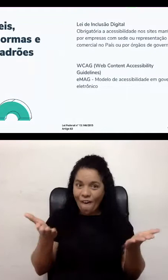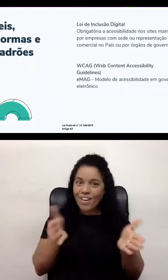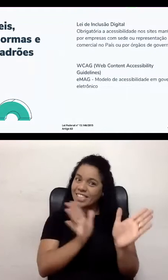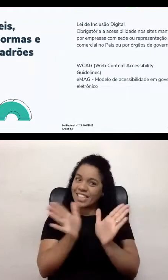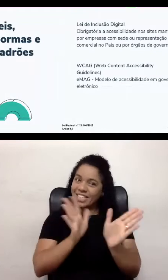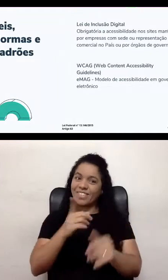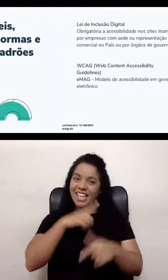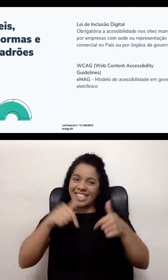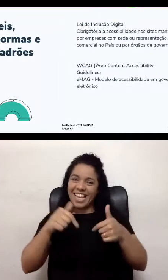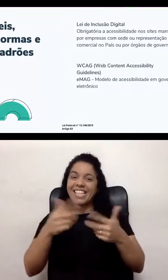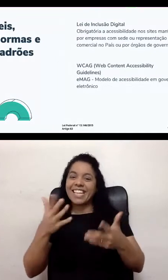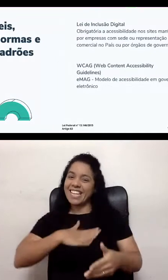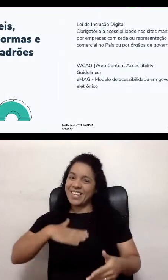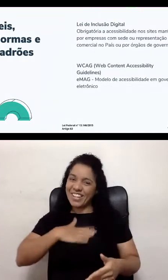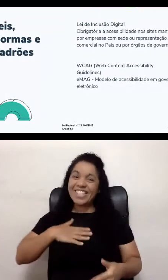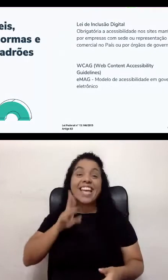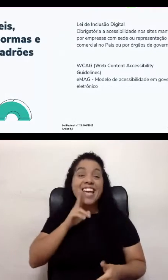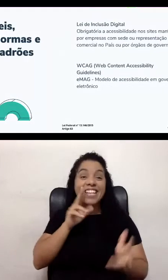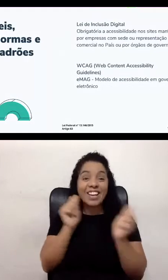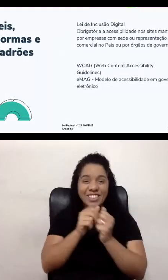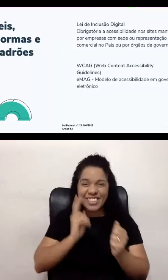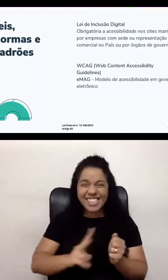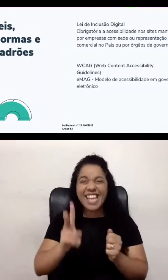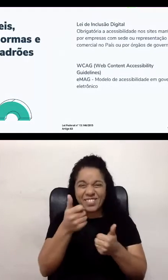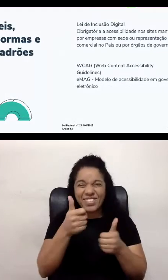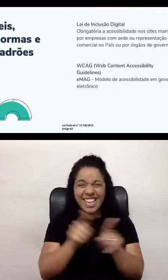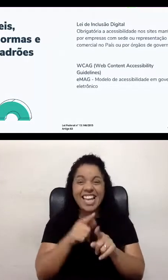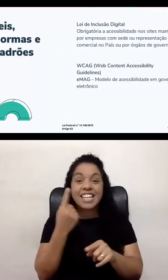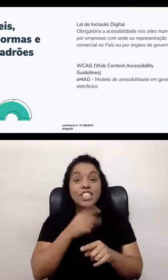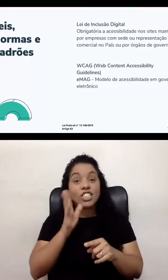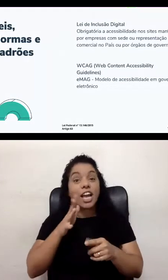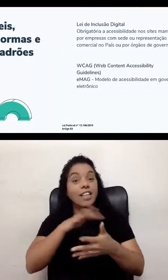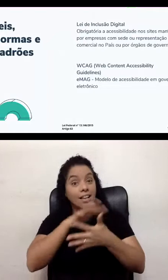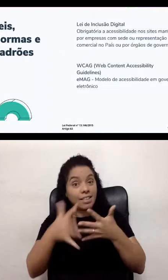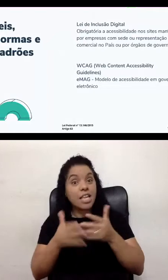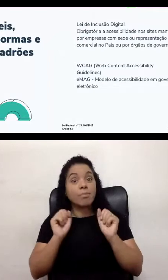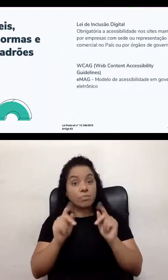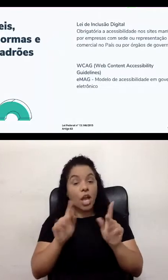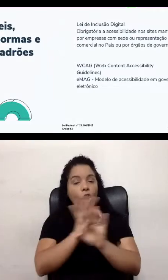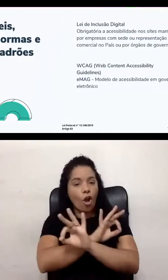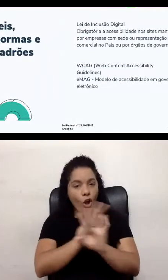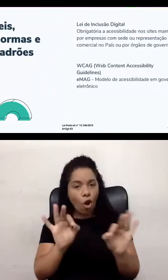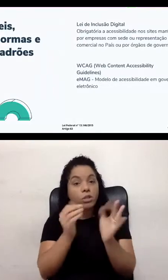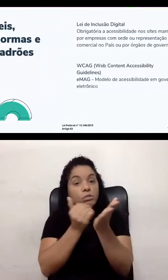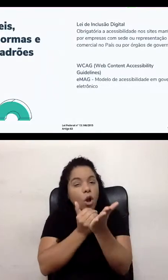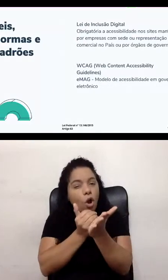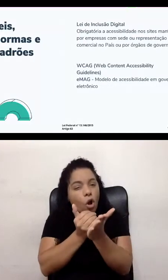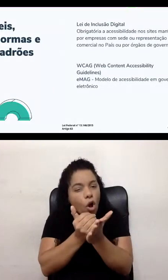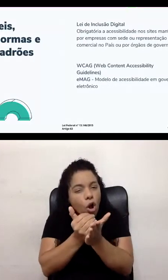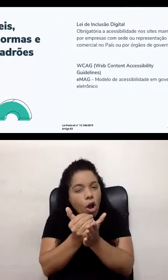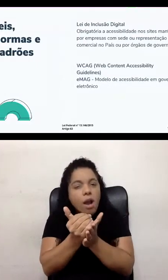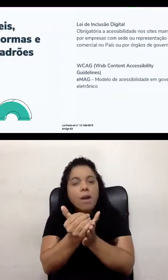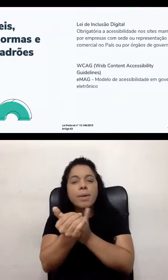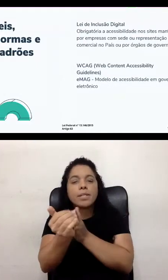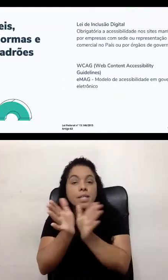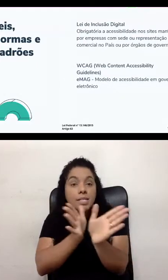que bacana. Já gostei da Raquel aí, sempre, né? A gente já tem libras, isso é ótimo. A gente já está começando a ter